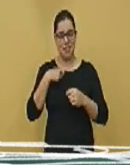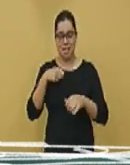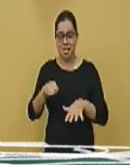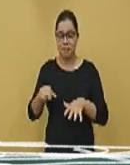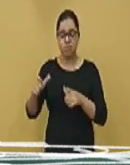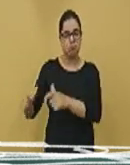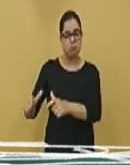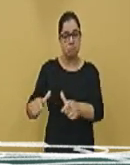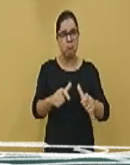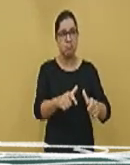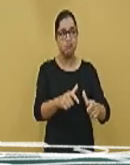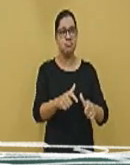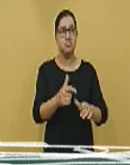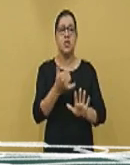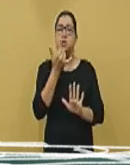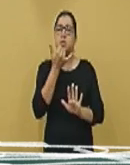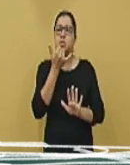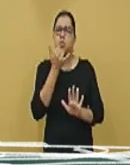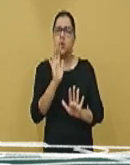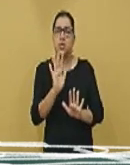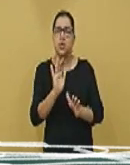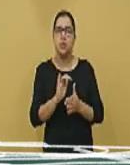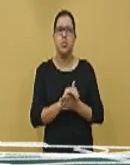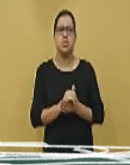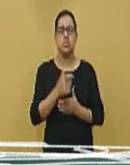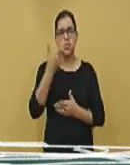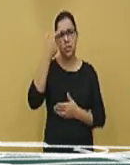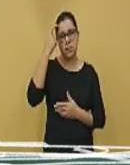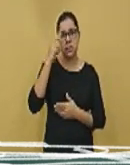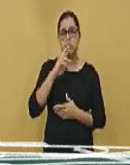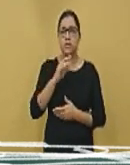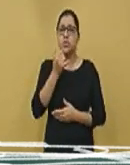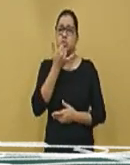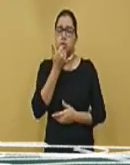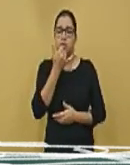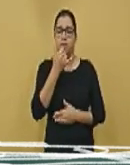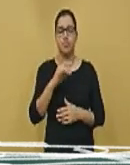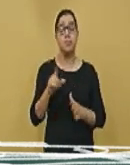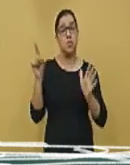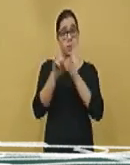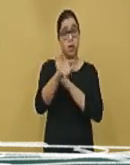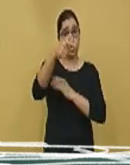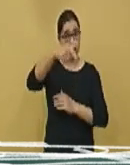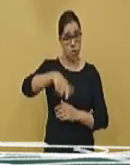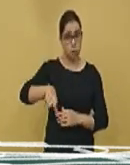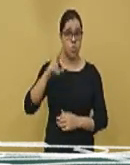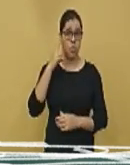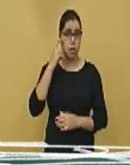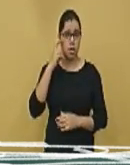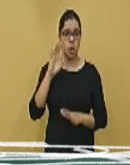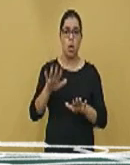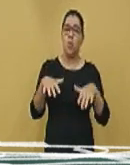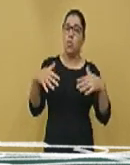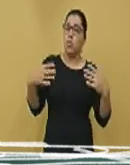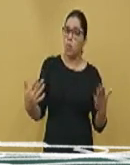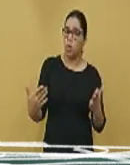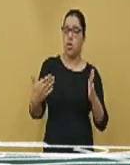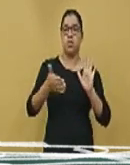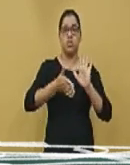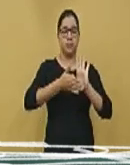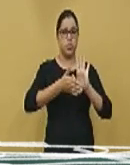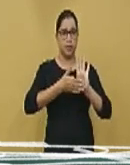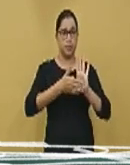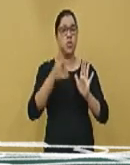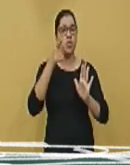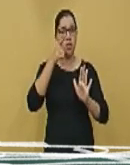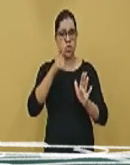Desculpe, eu estava ligando o microfone, por favor. Não. Quais são suas propostas para a integração e a convivência